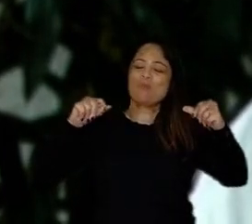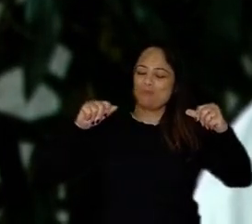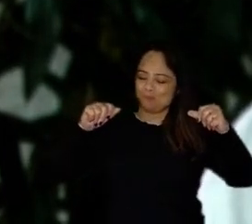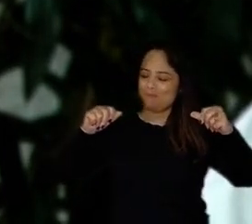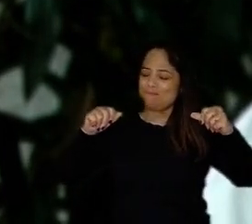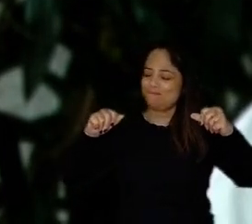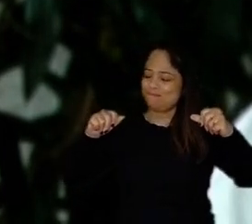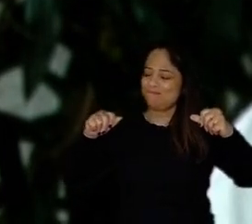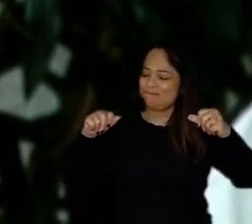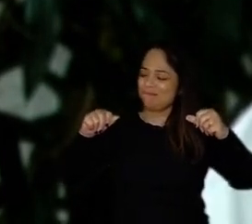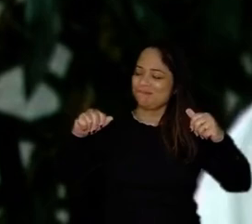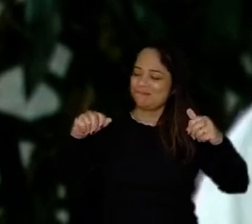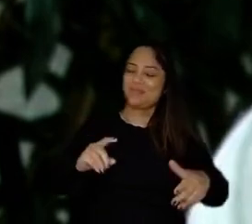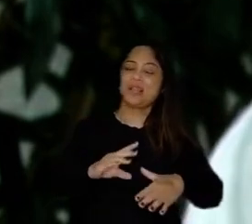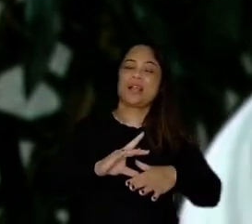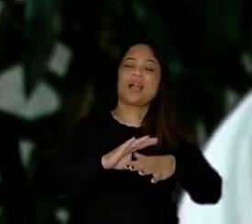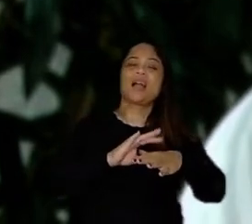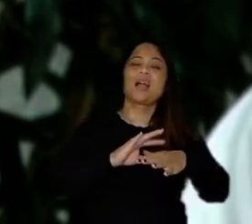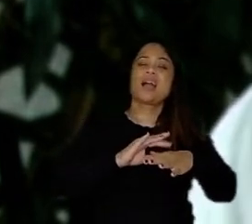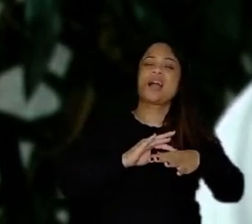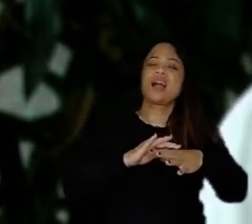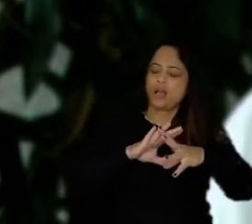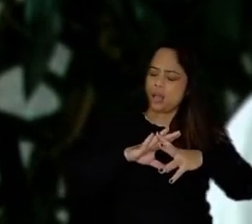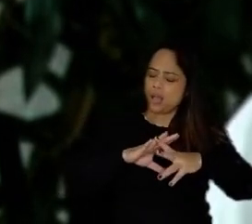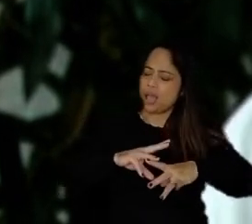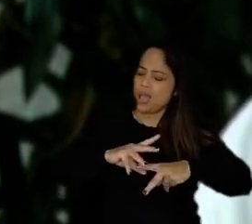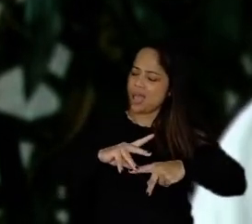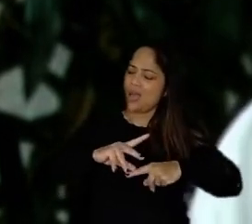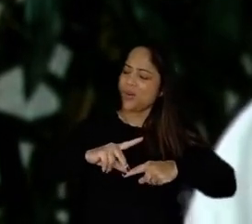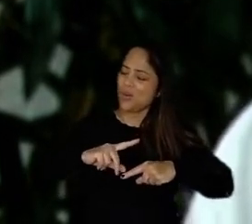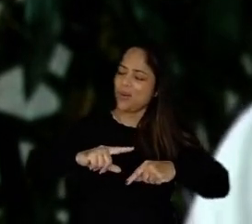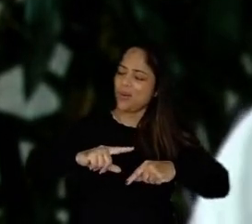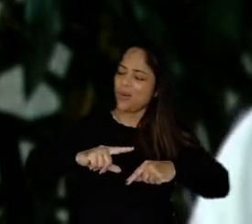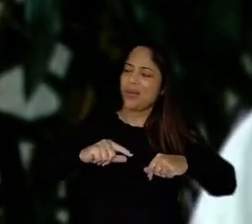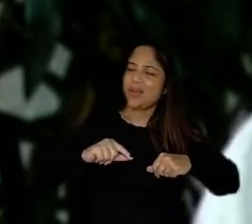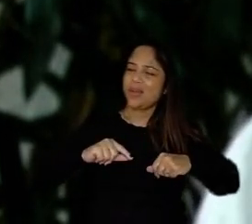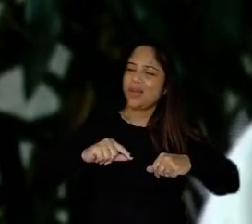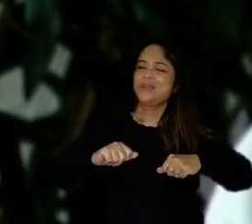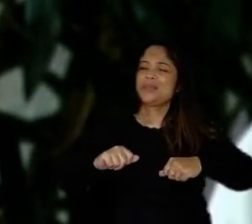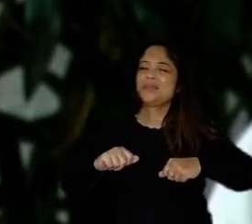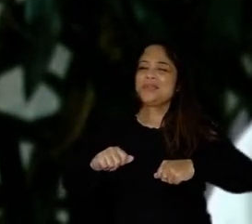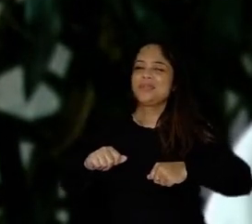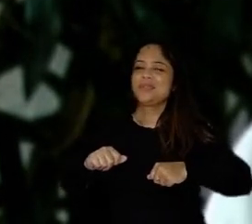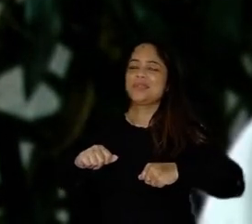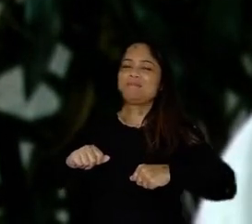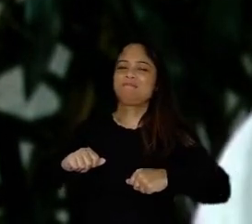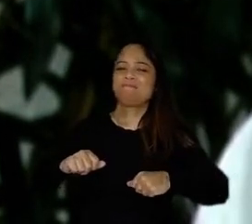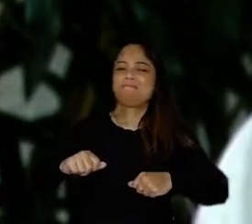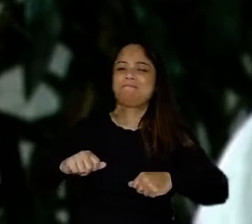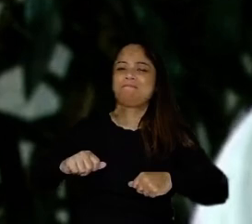serei curado. Canta, igreja, se eu tocar, serei sarado.